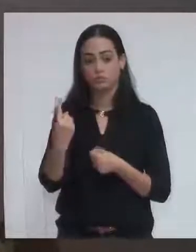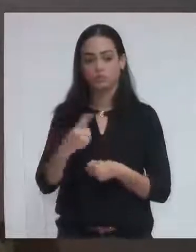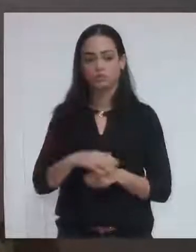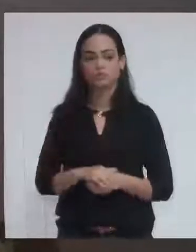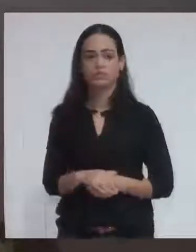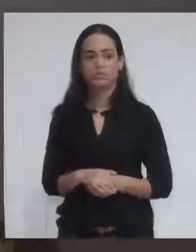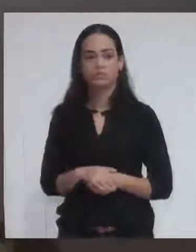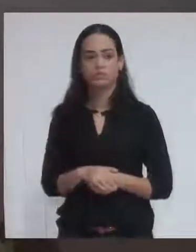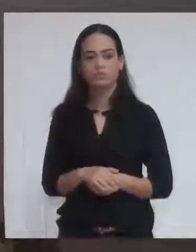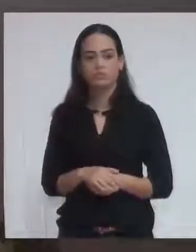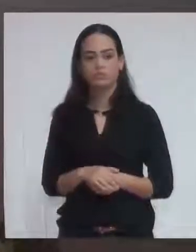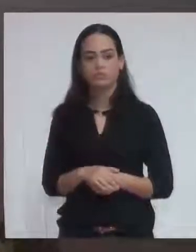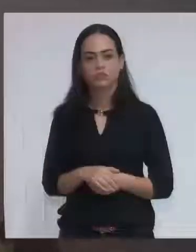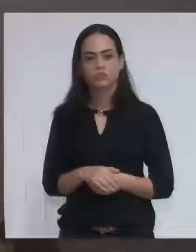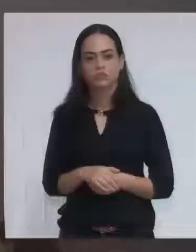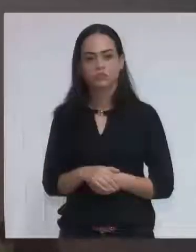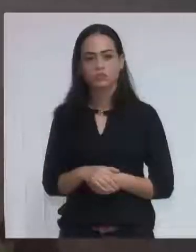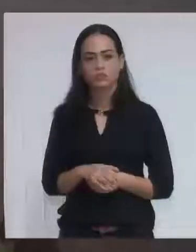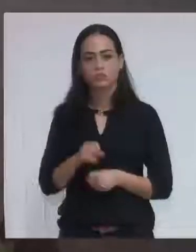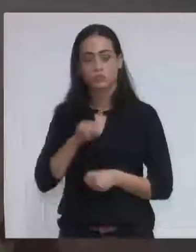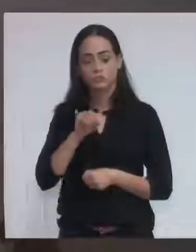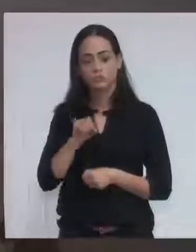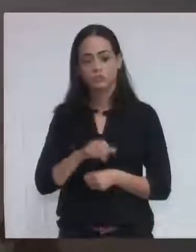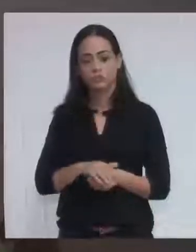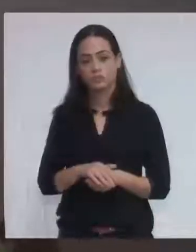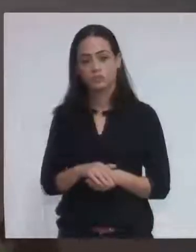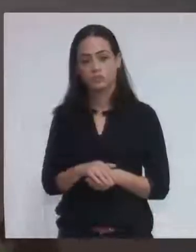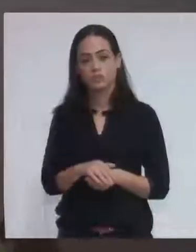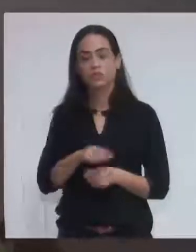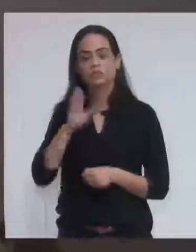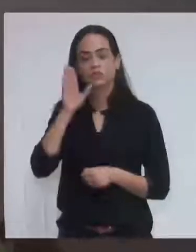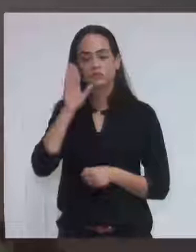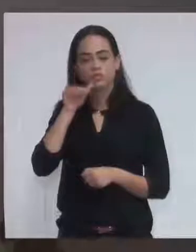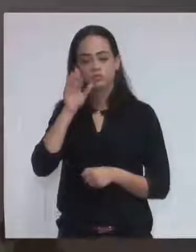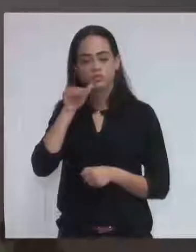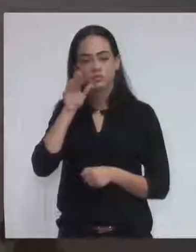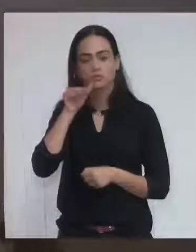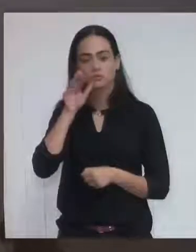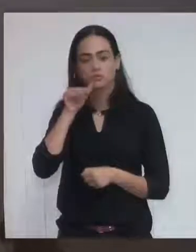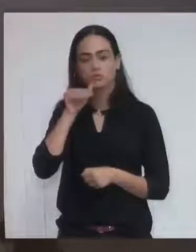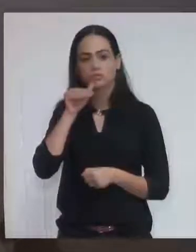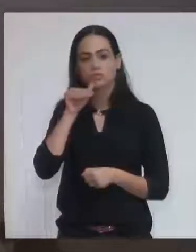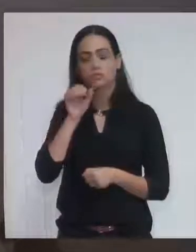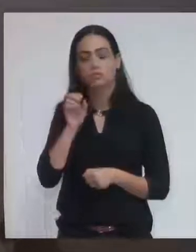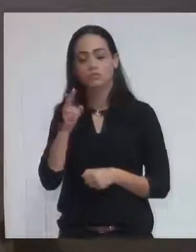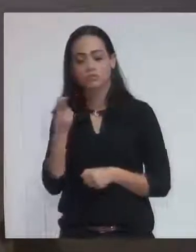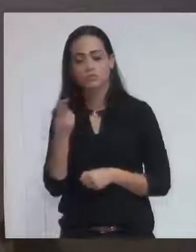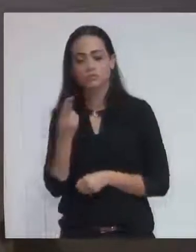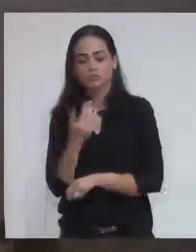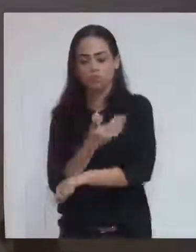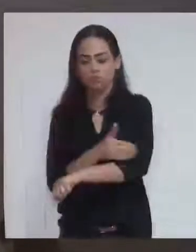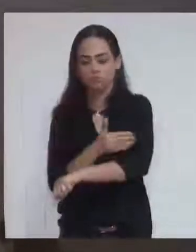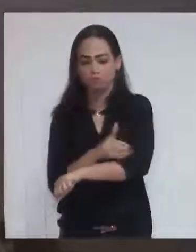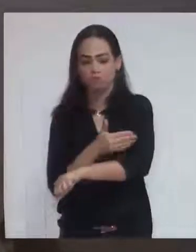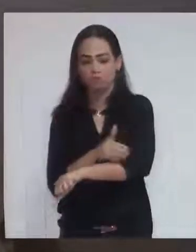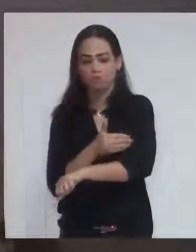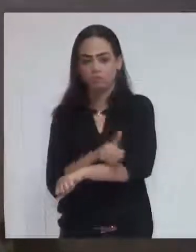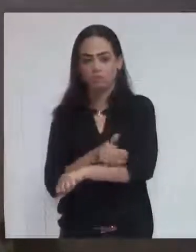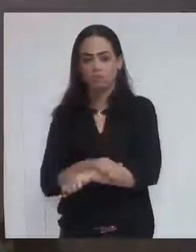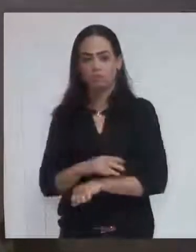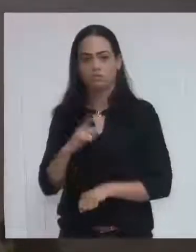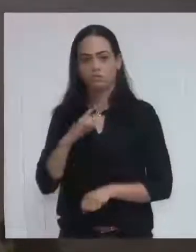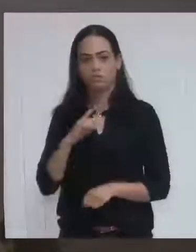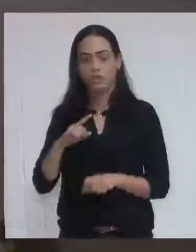Ficará suspenso integralmente o pagamento do auxílio alimentação ao servidor ou ao estagiário que apresentar mais de